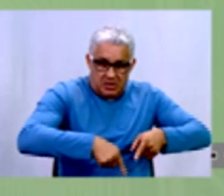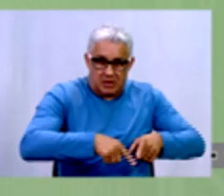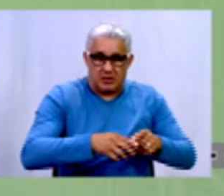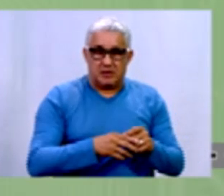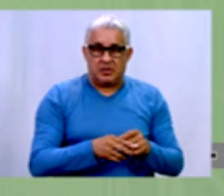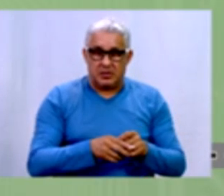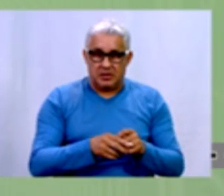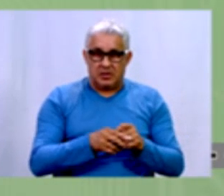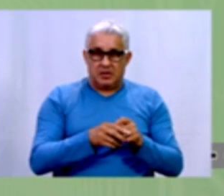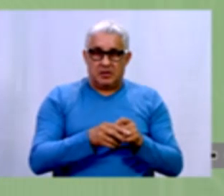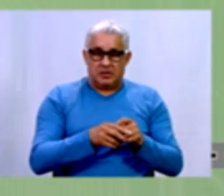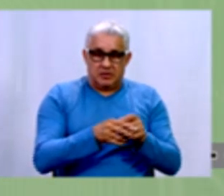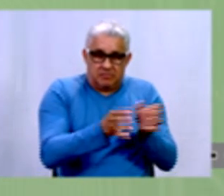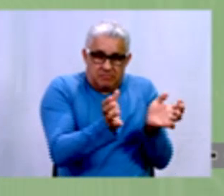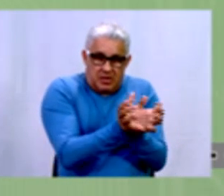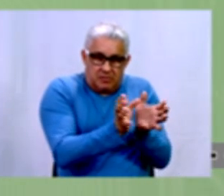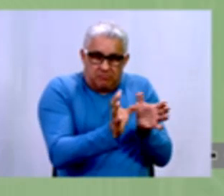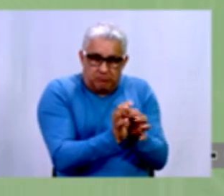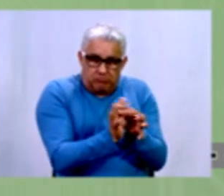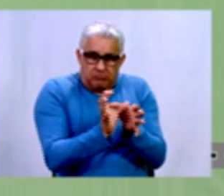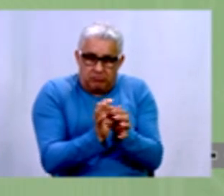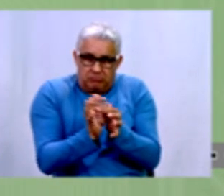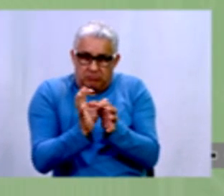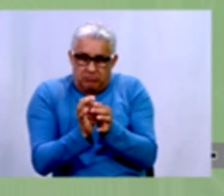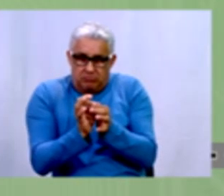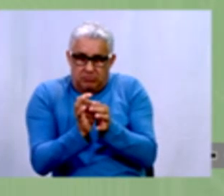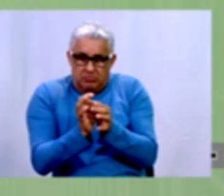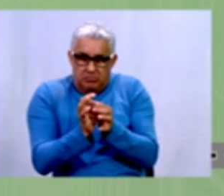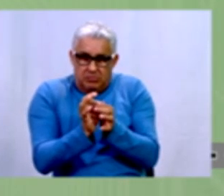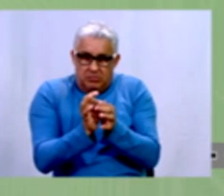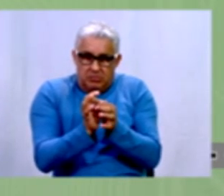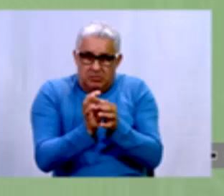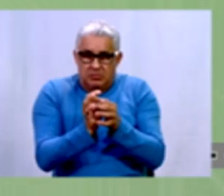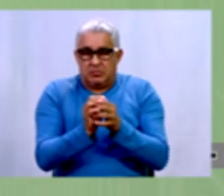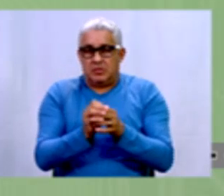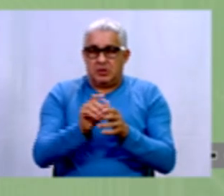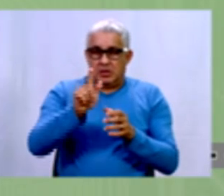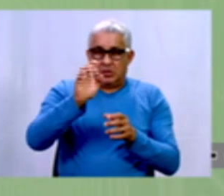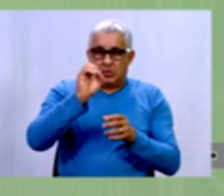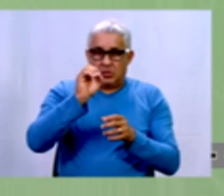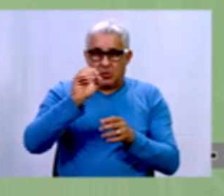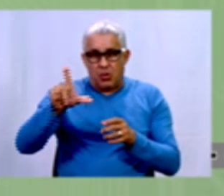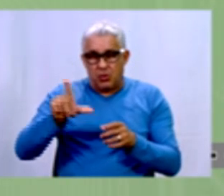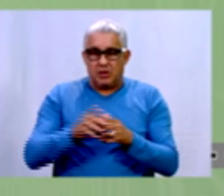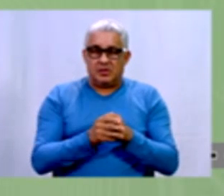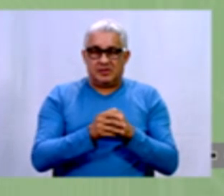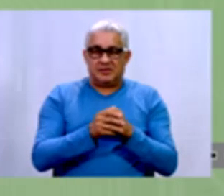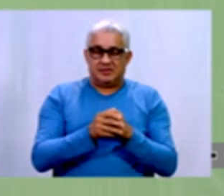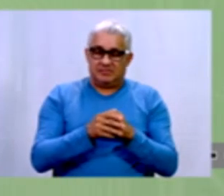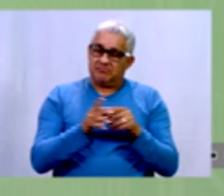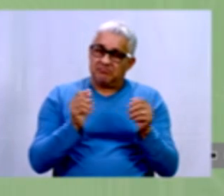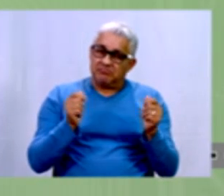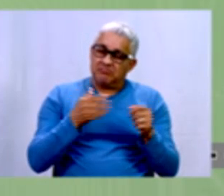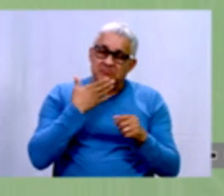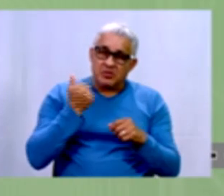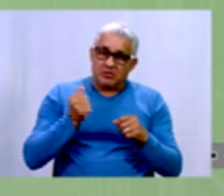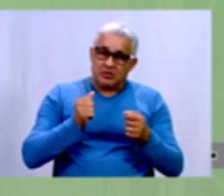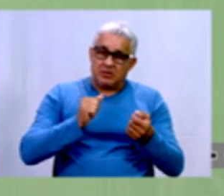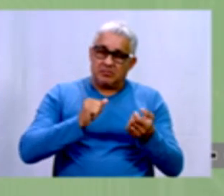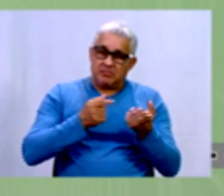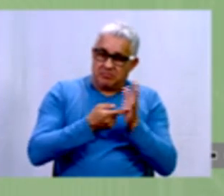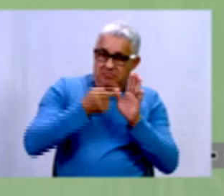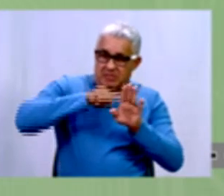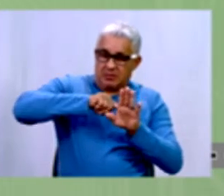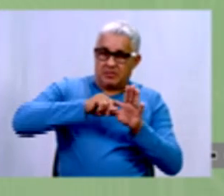forma integrada, chegar ao gol, com passes de bola, pode servir melhor às